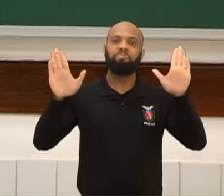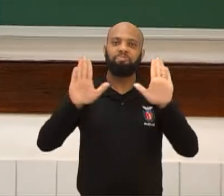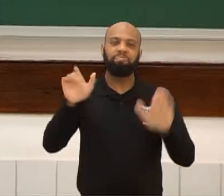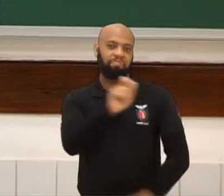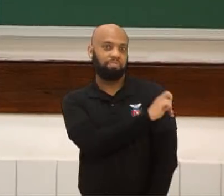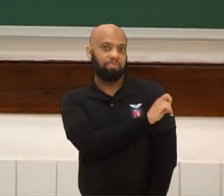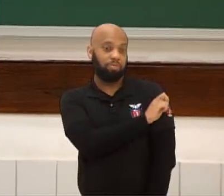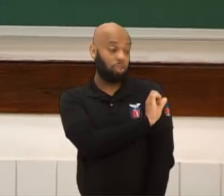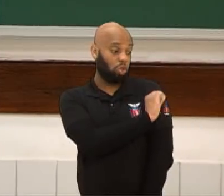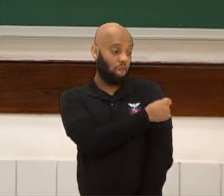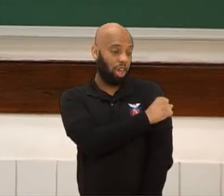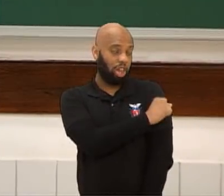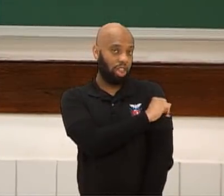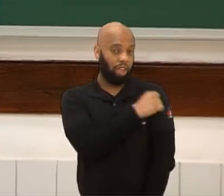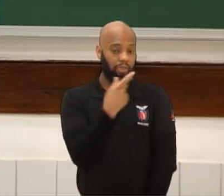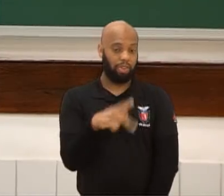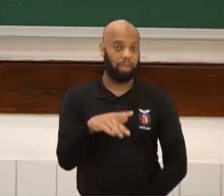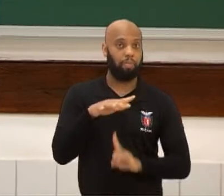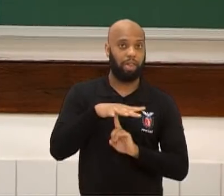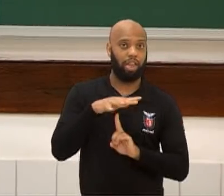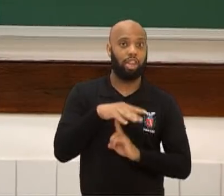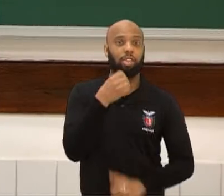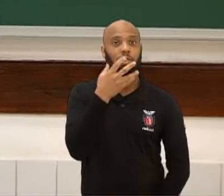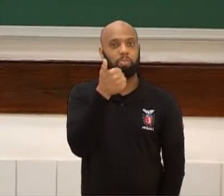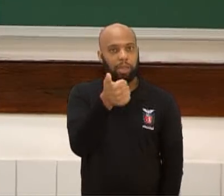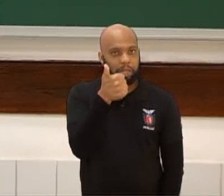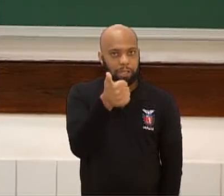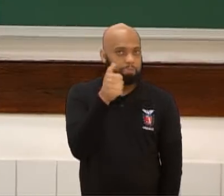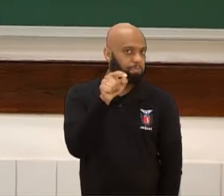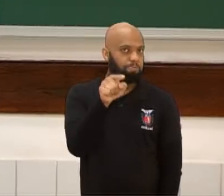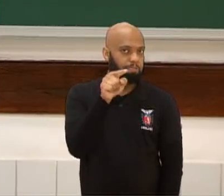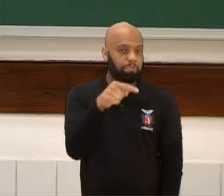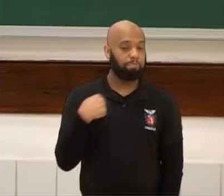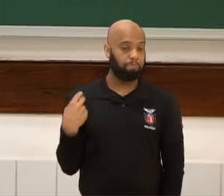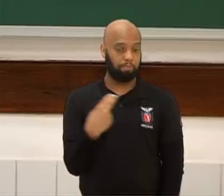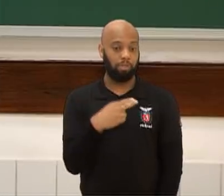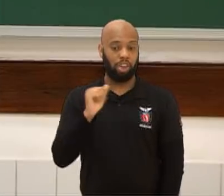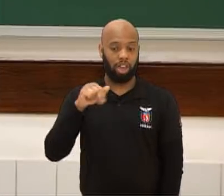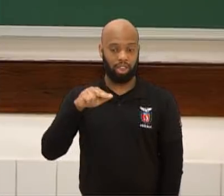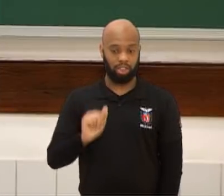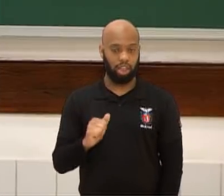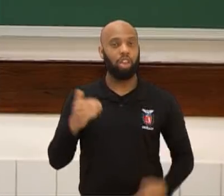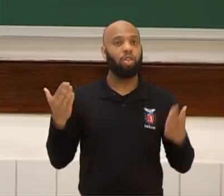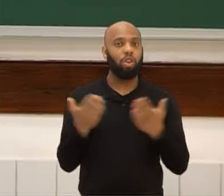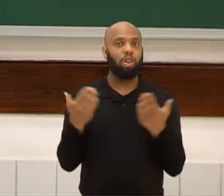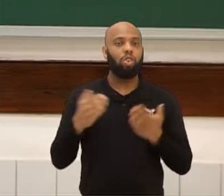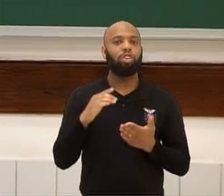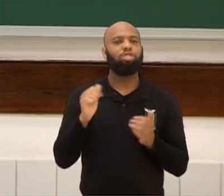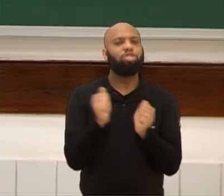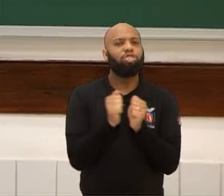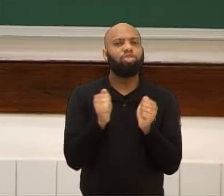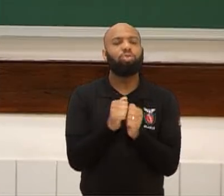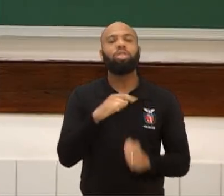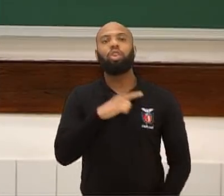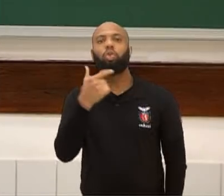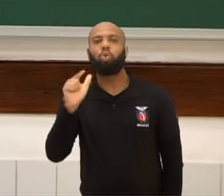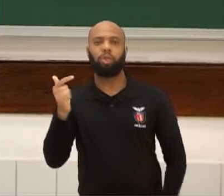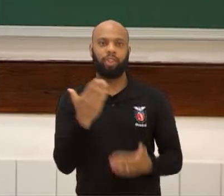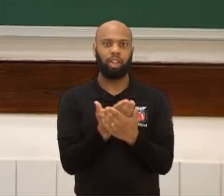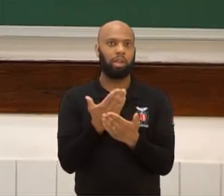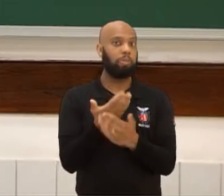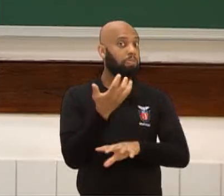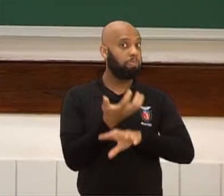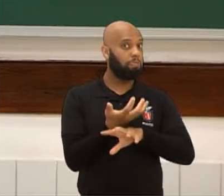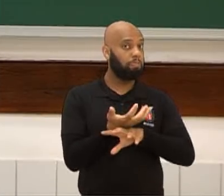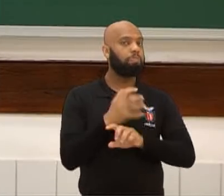Olá, estudantes do 8º ano do Estado do Paraná, tudo bem com vocês? Meu nome é Ana Paula e hoje estamos juntos em mais uma aula de